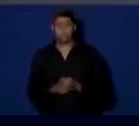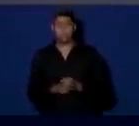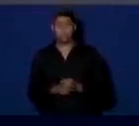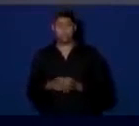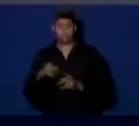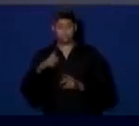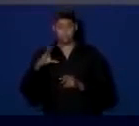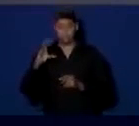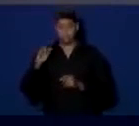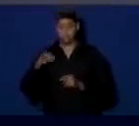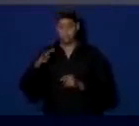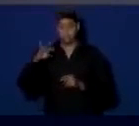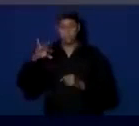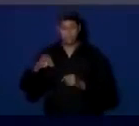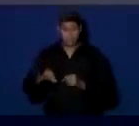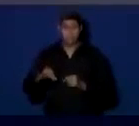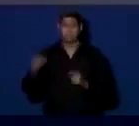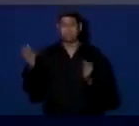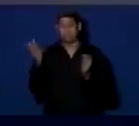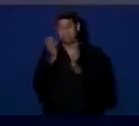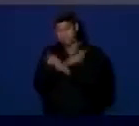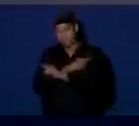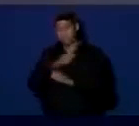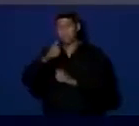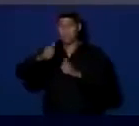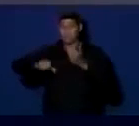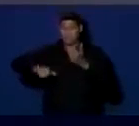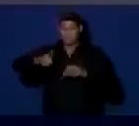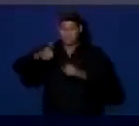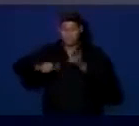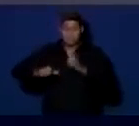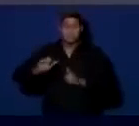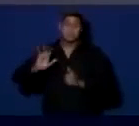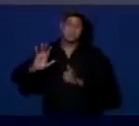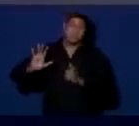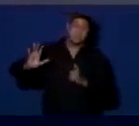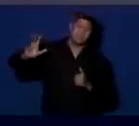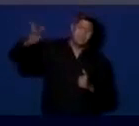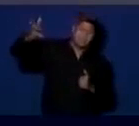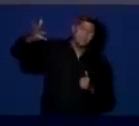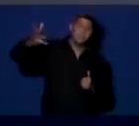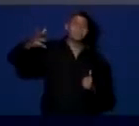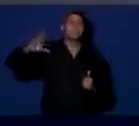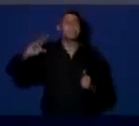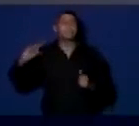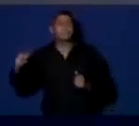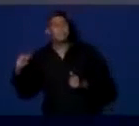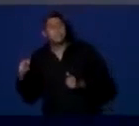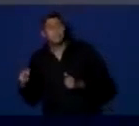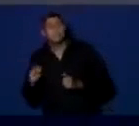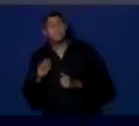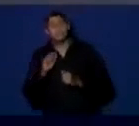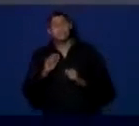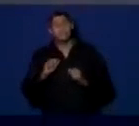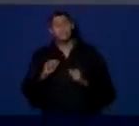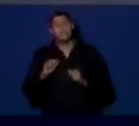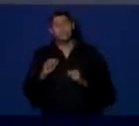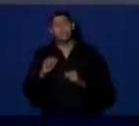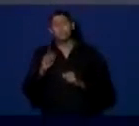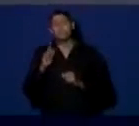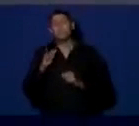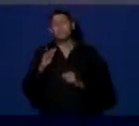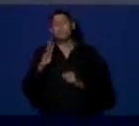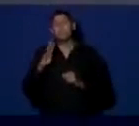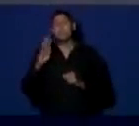outcome que é complexo de analisar, né, as causas disso, vamos dizer, o PIB do Brasil não subiu,